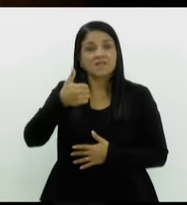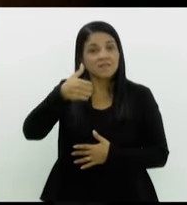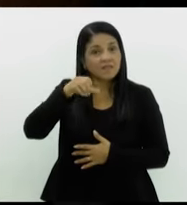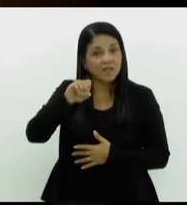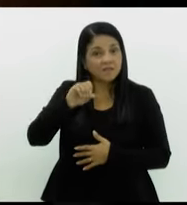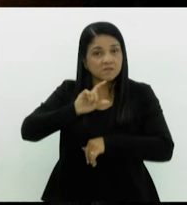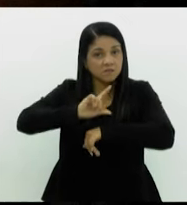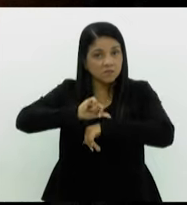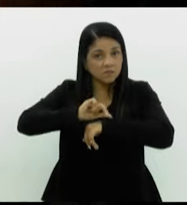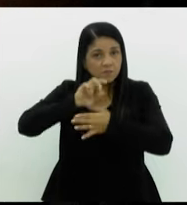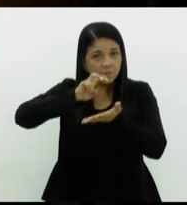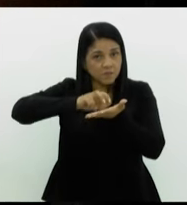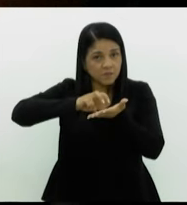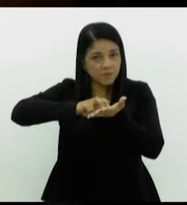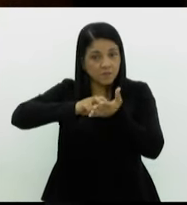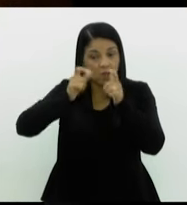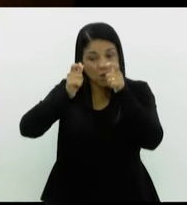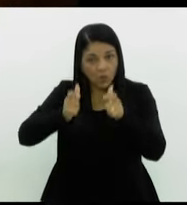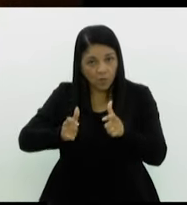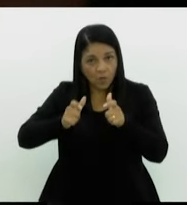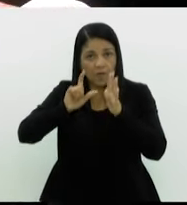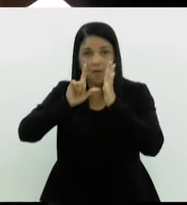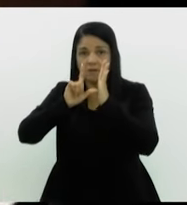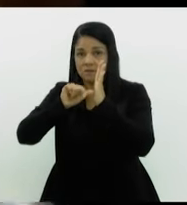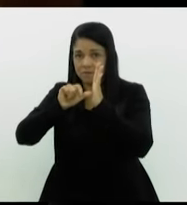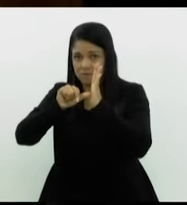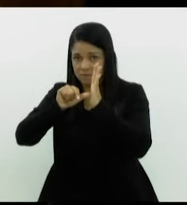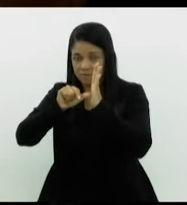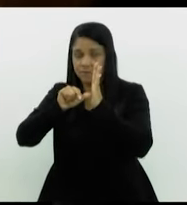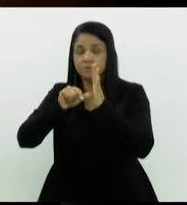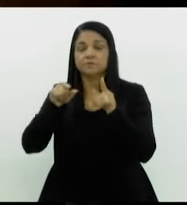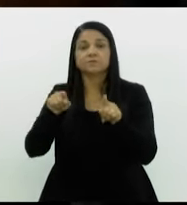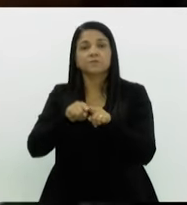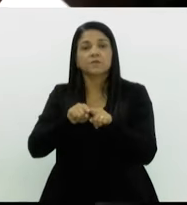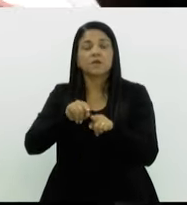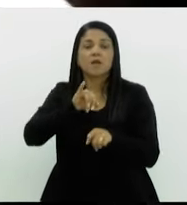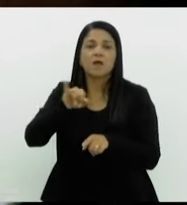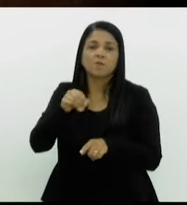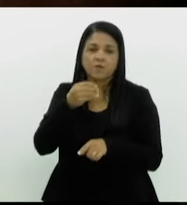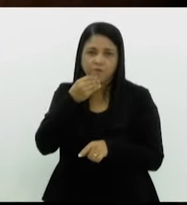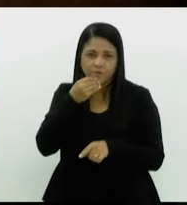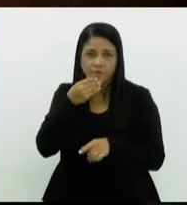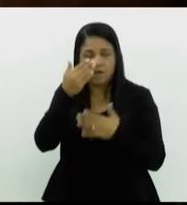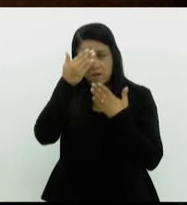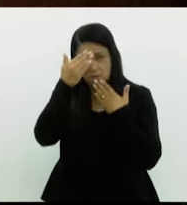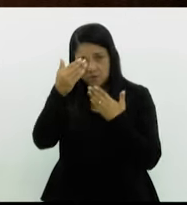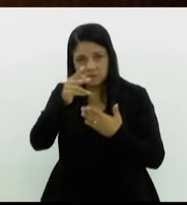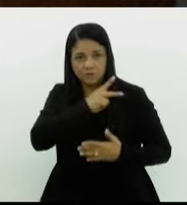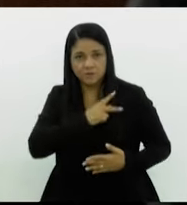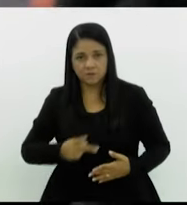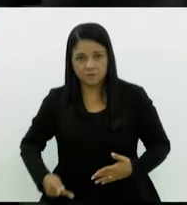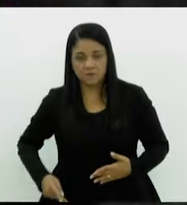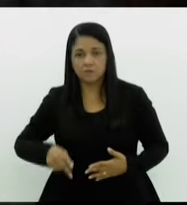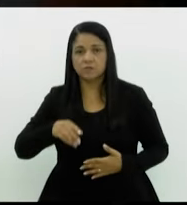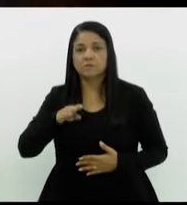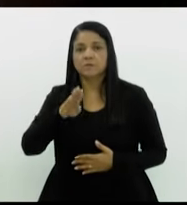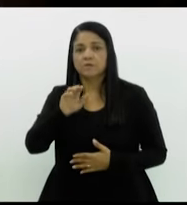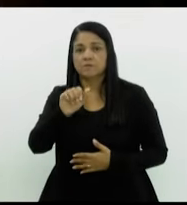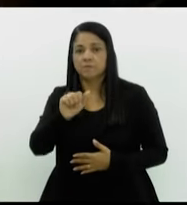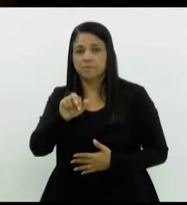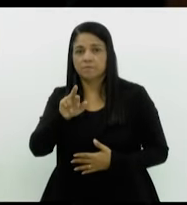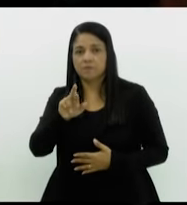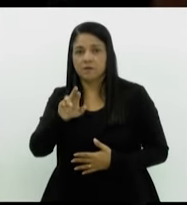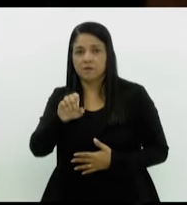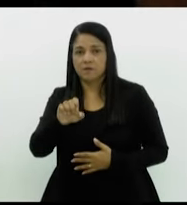manhã, na Central do Brasil. Queria aproveitar também, agradecer ao nosso presidente Rodrigo